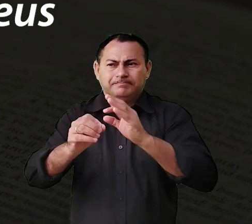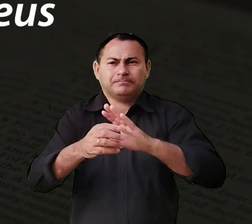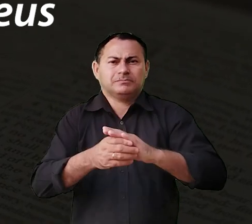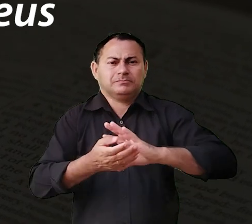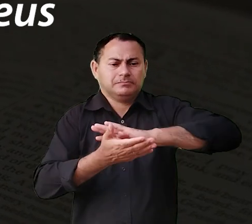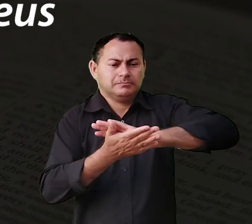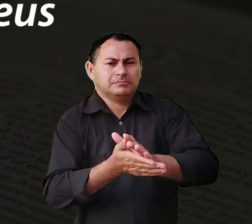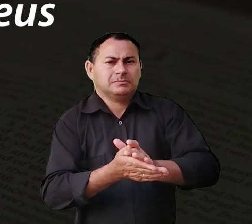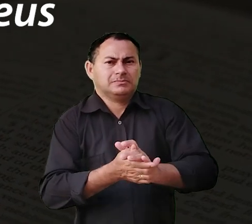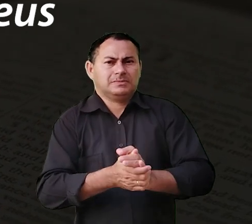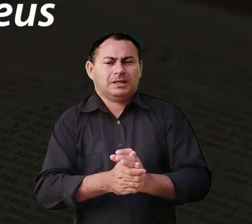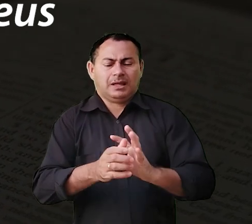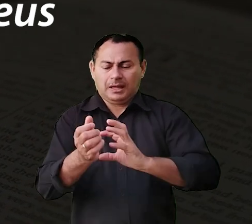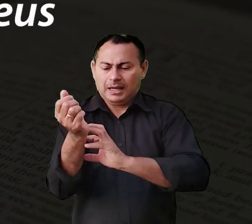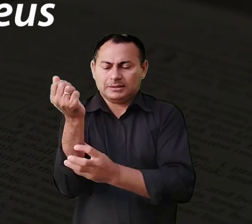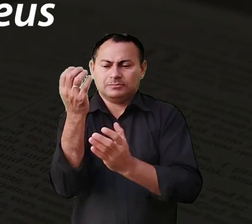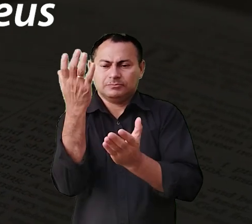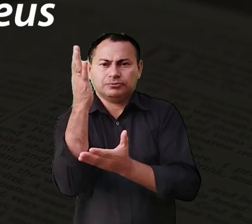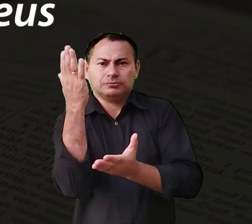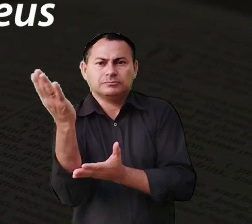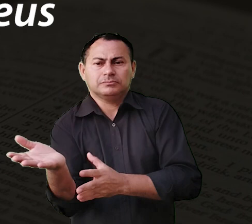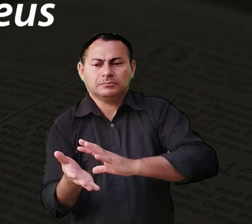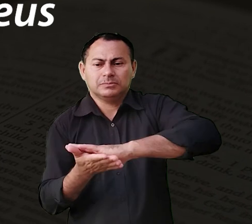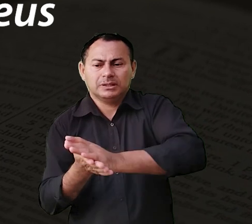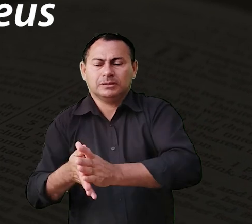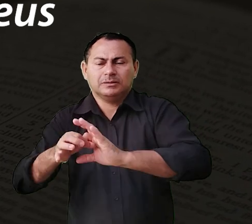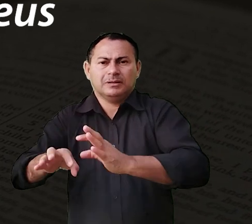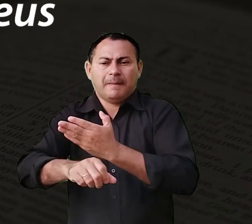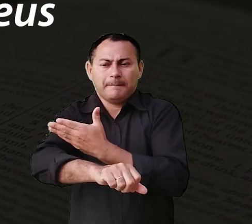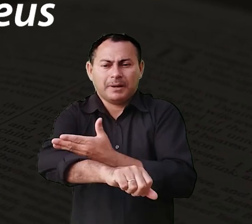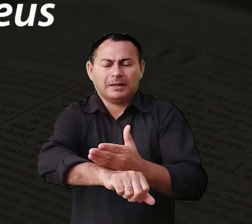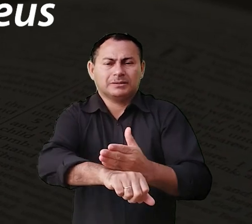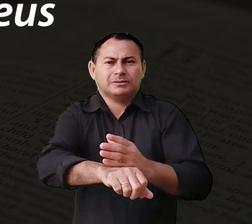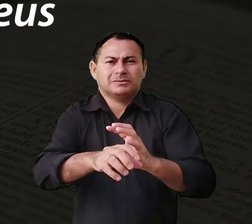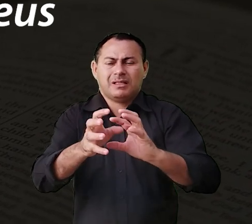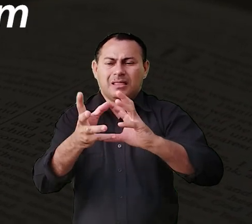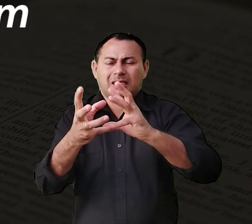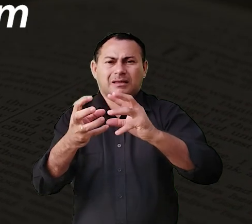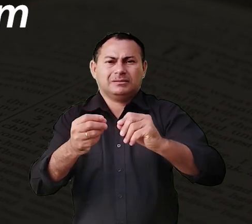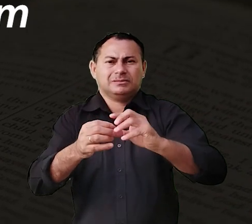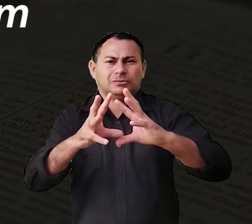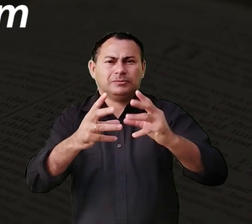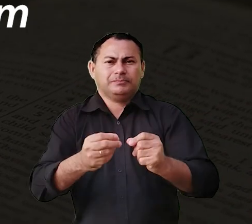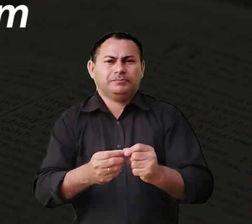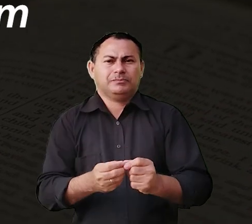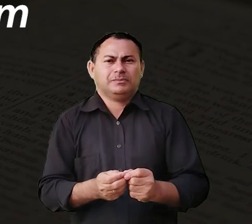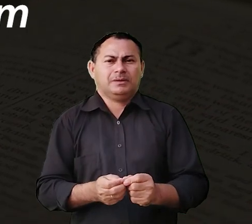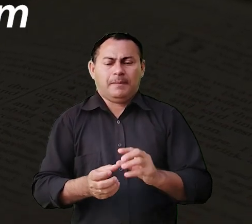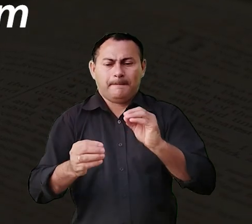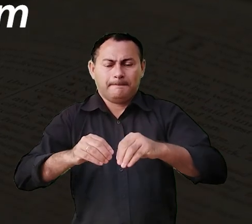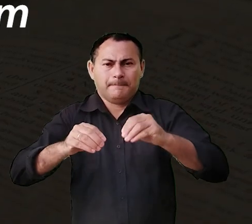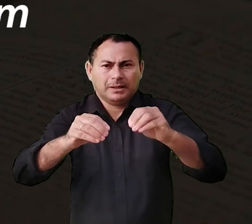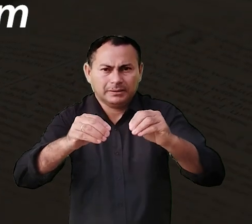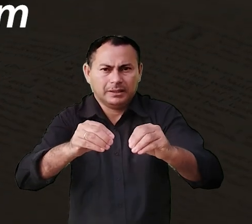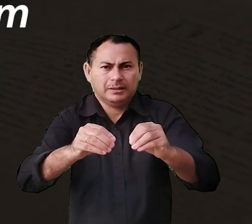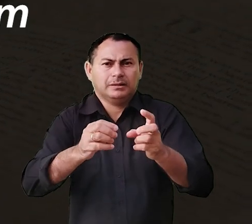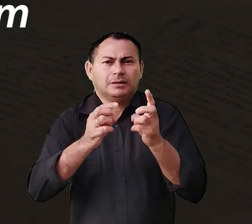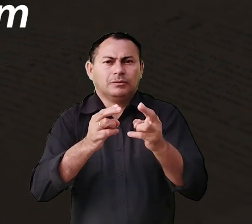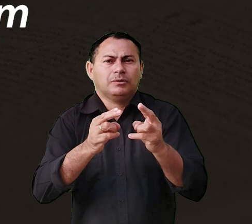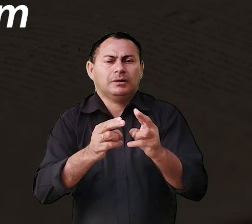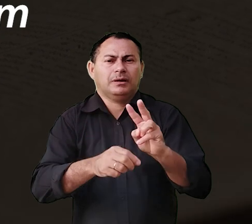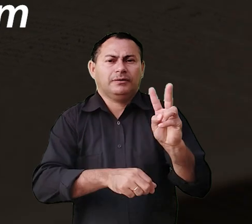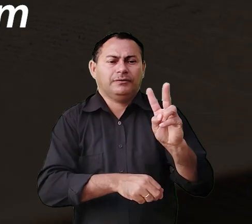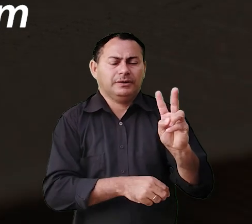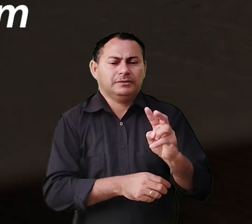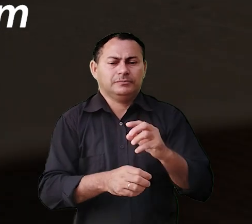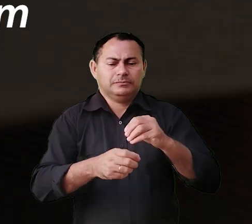figueiras. Arrancou-lhes a casca e derrubou-as, deixando brancos os seus galhos. Pranteiem como